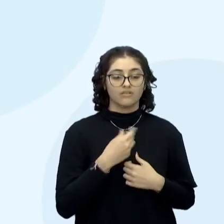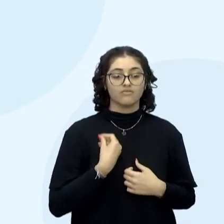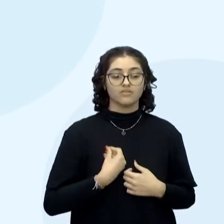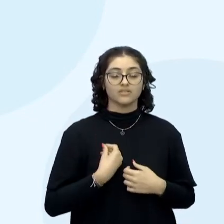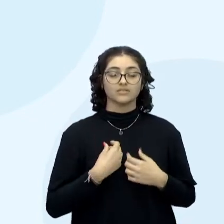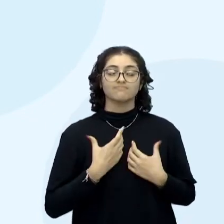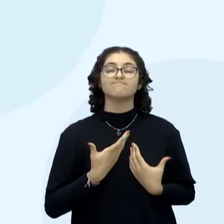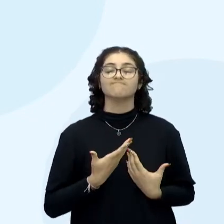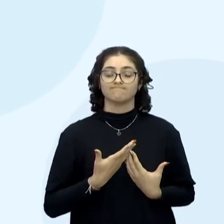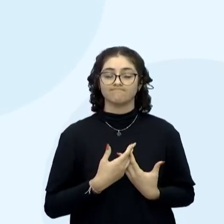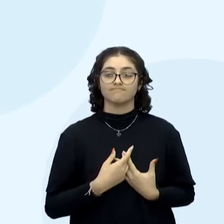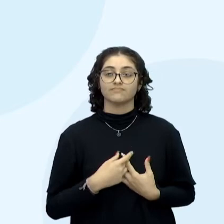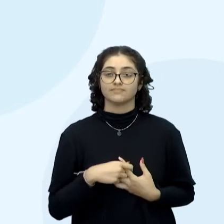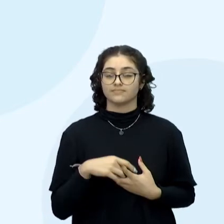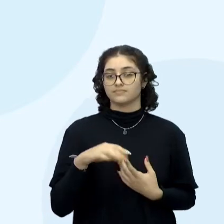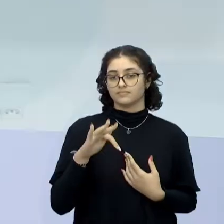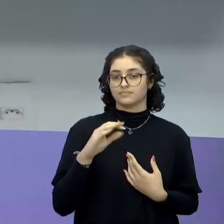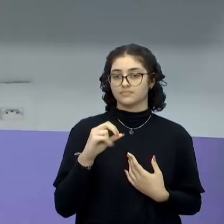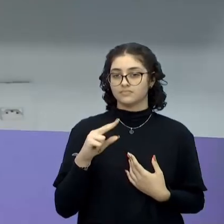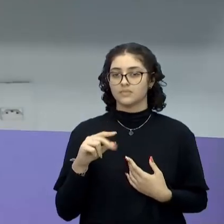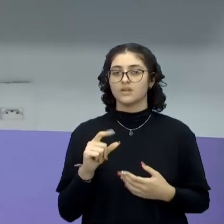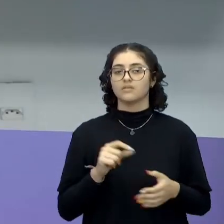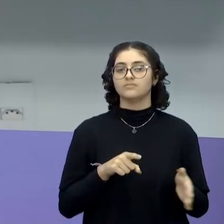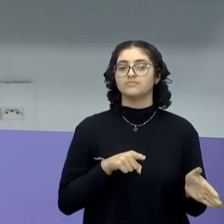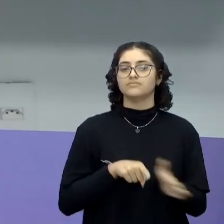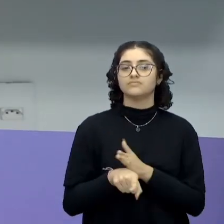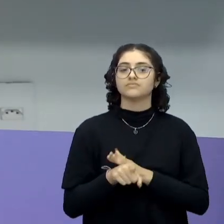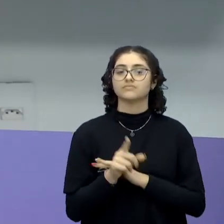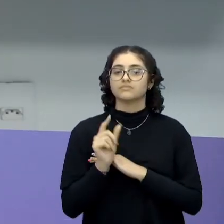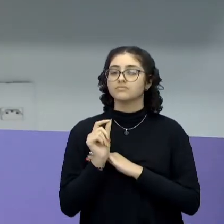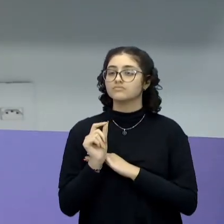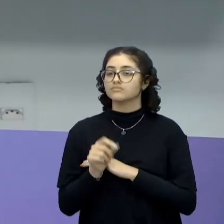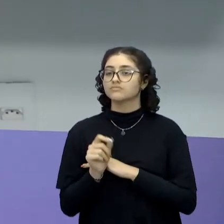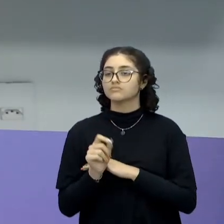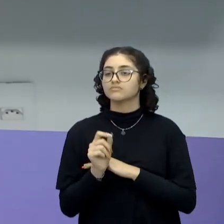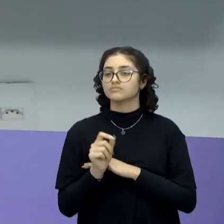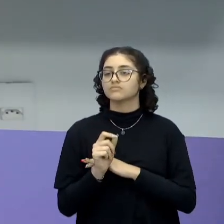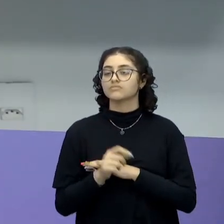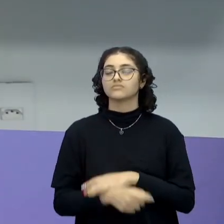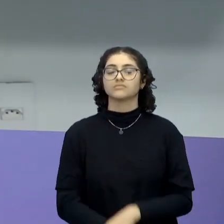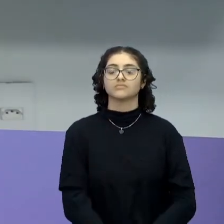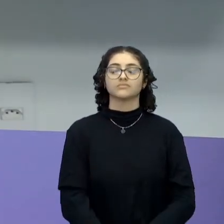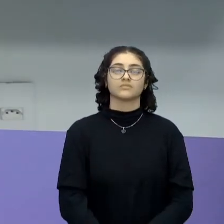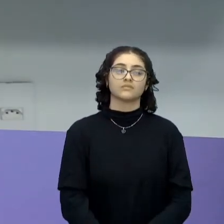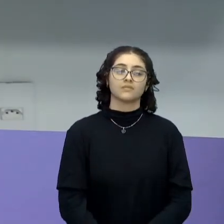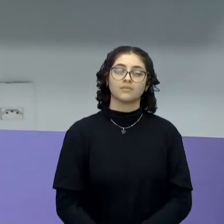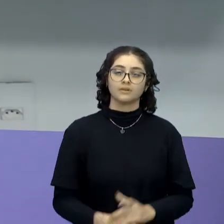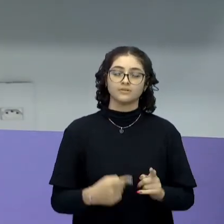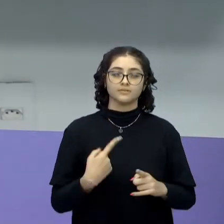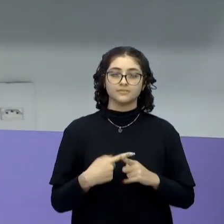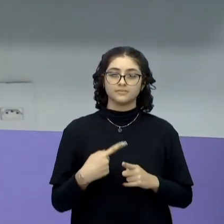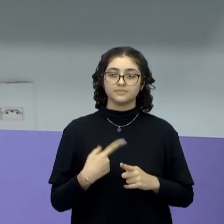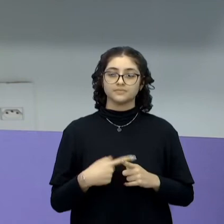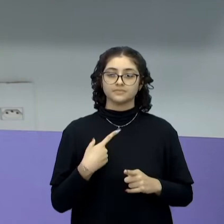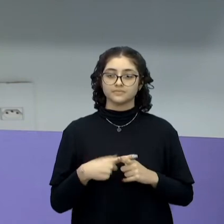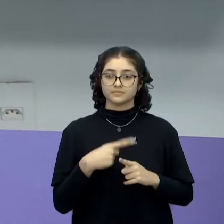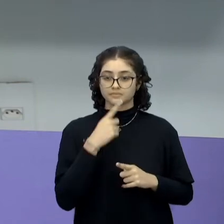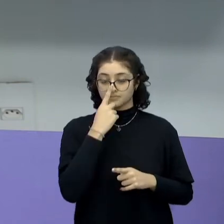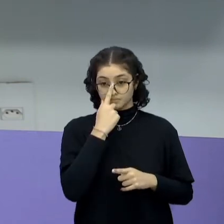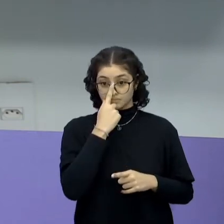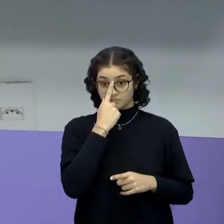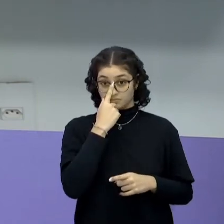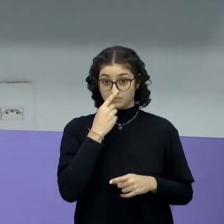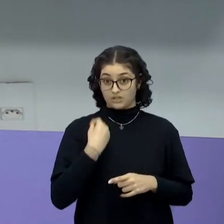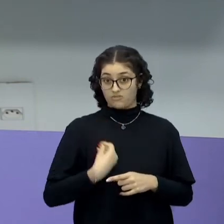vidas? Basicamente, o que o Foucault está perguntando para a gente é o seguinte: por que é que